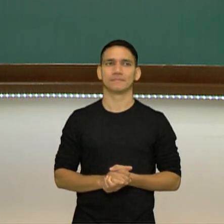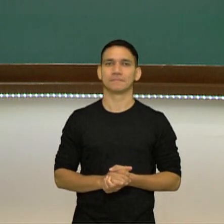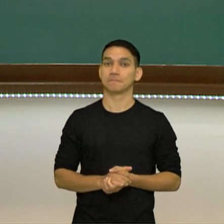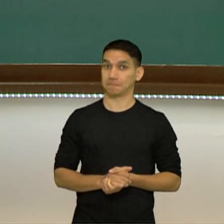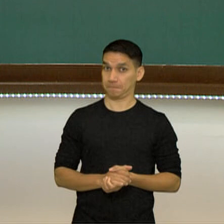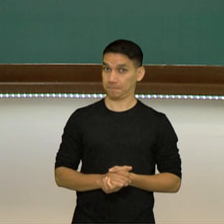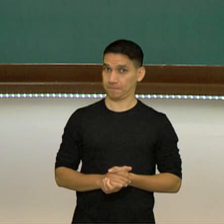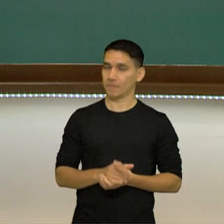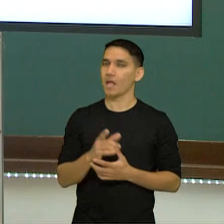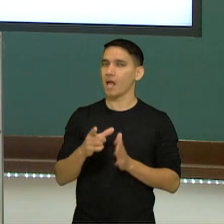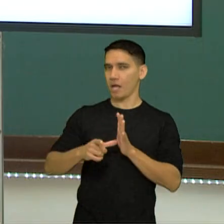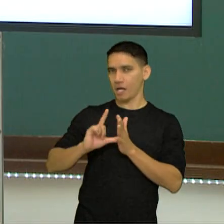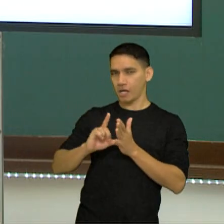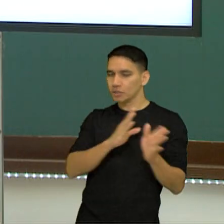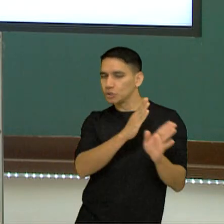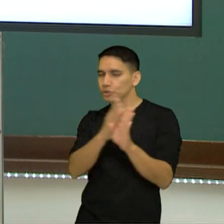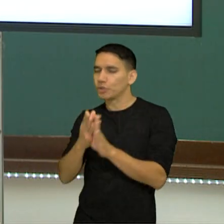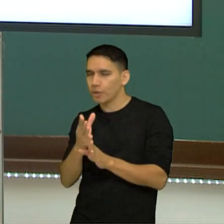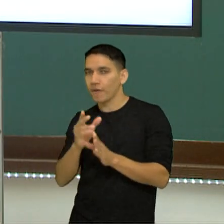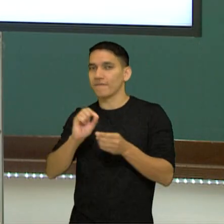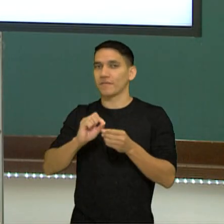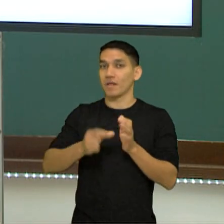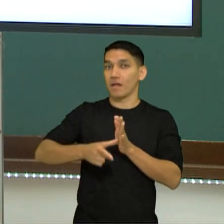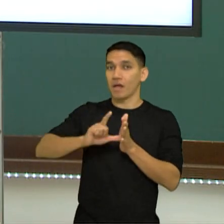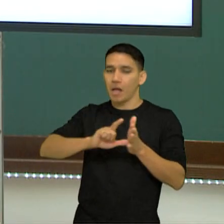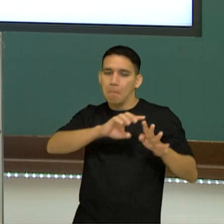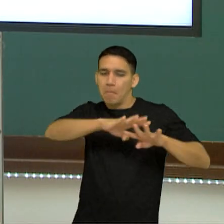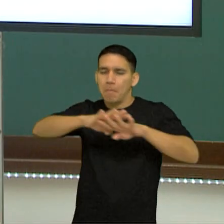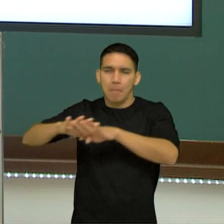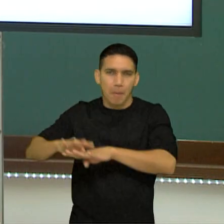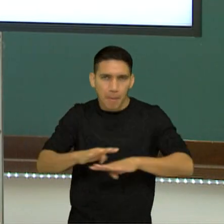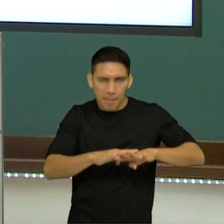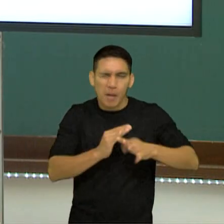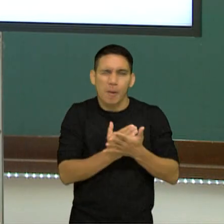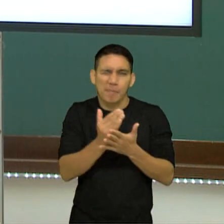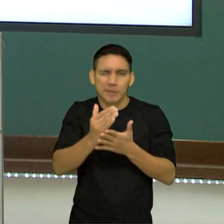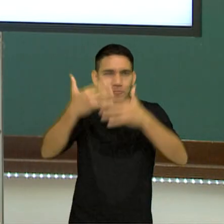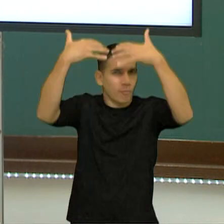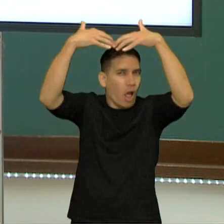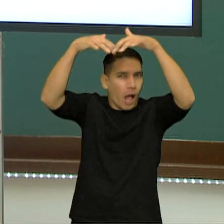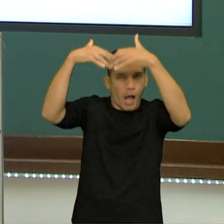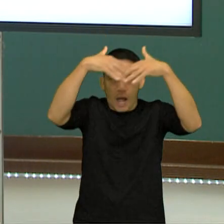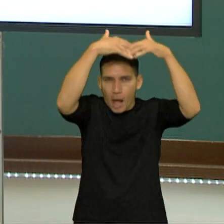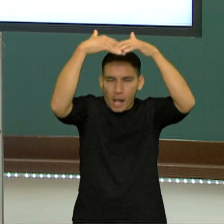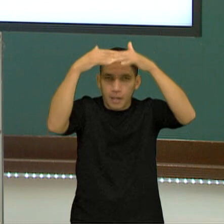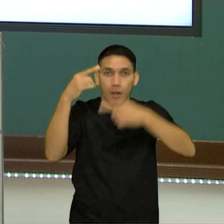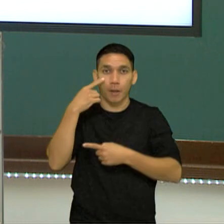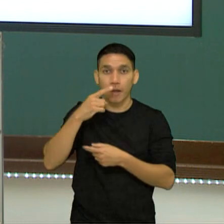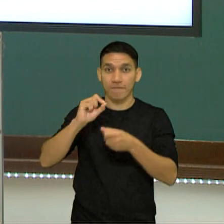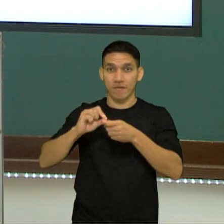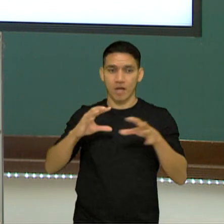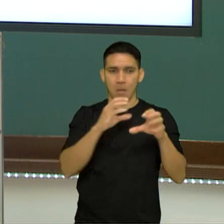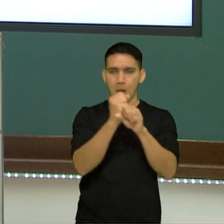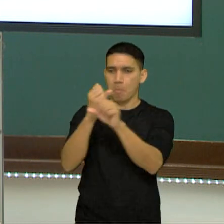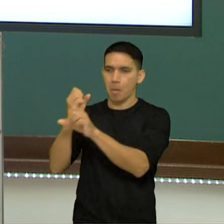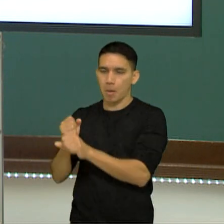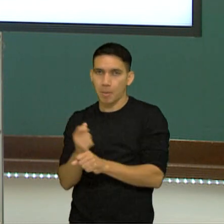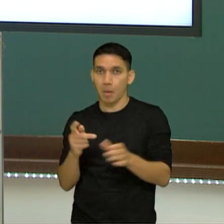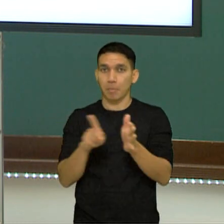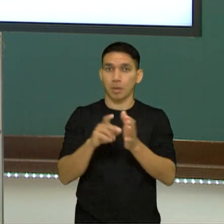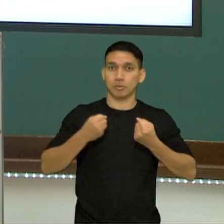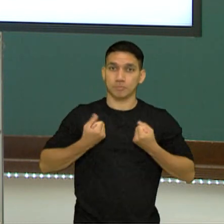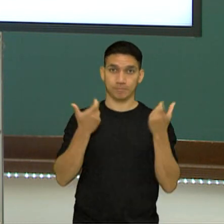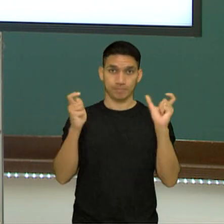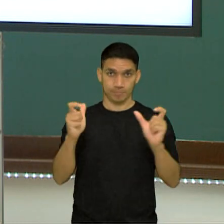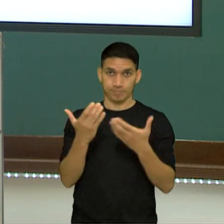e essa gente descobri vamos fazer algumas alguns cálculos ali pra gente aquecer então efetue as adições algébricas dos